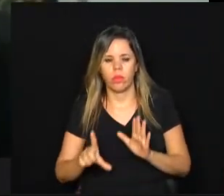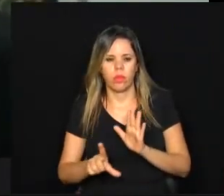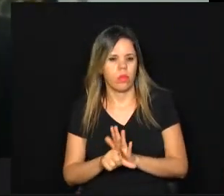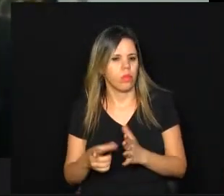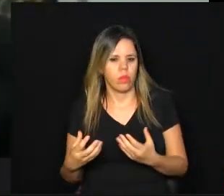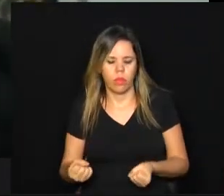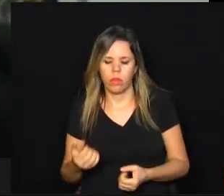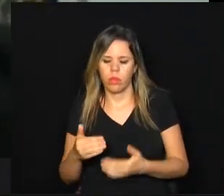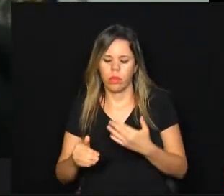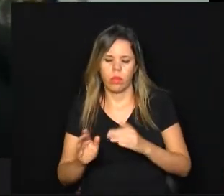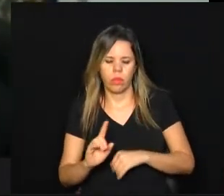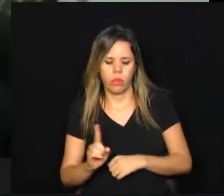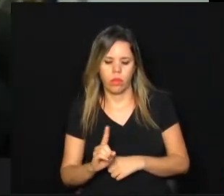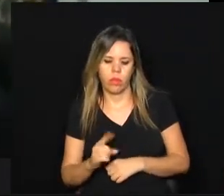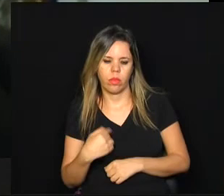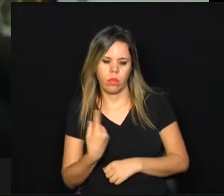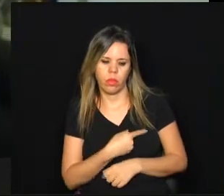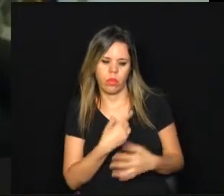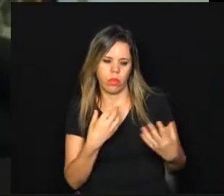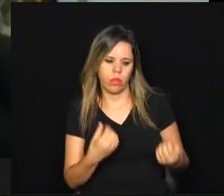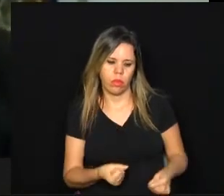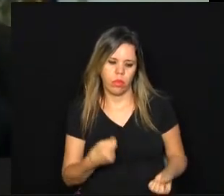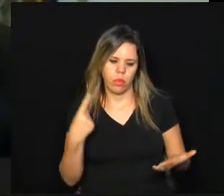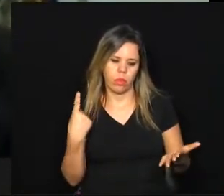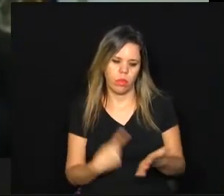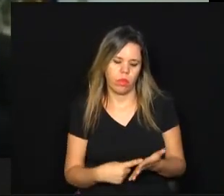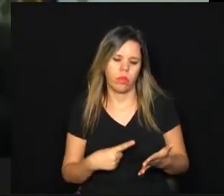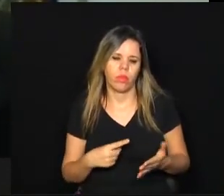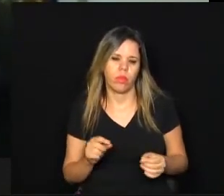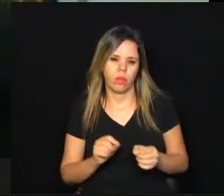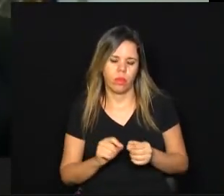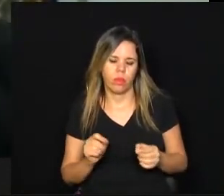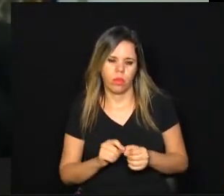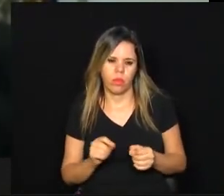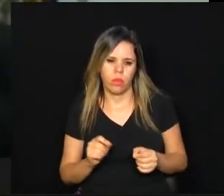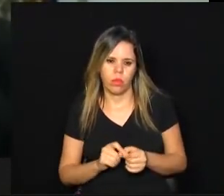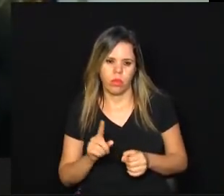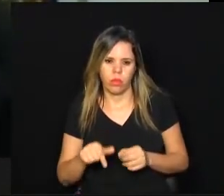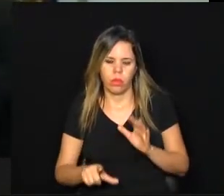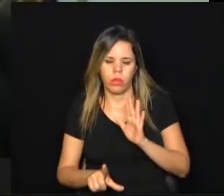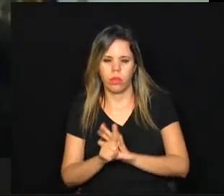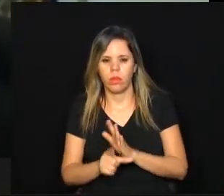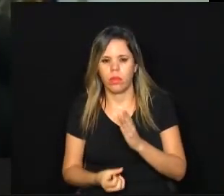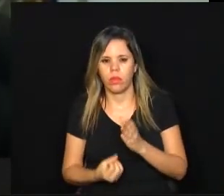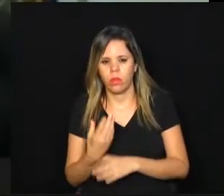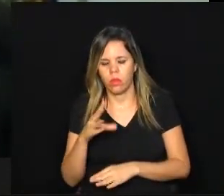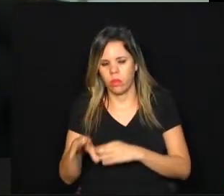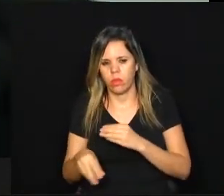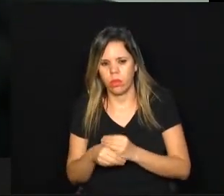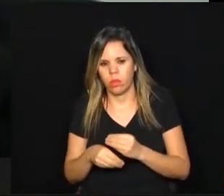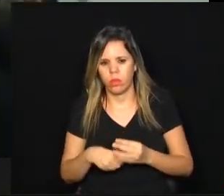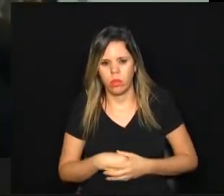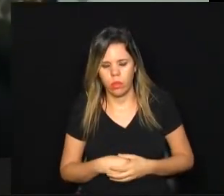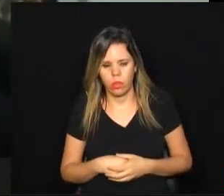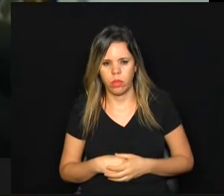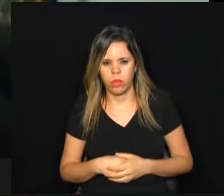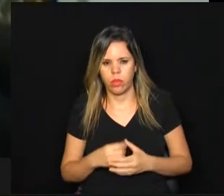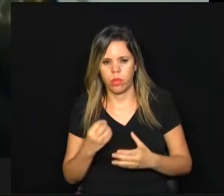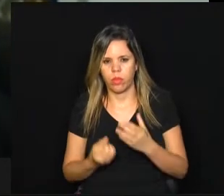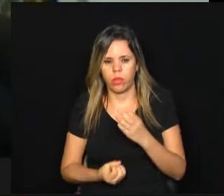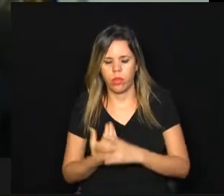pega. Então nós temos que assumir um compromisso e fazer que essa lei se implemente, que ela